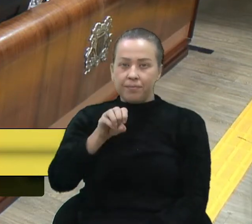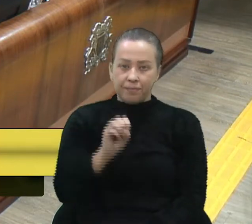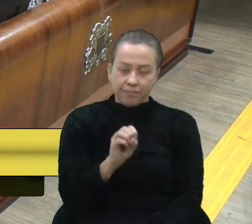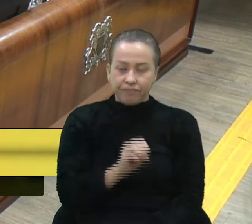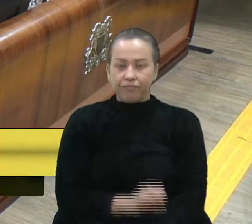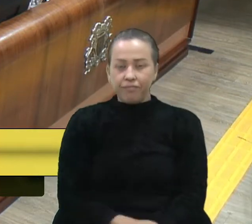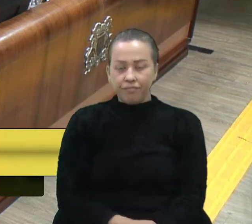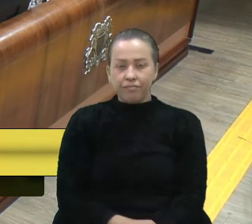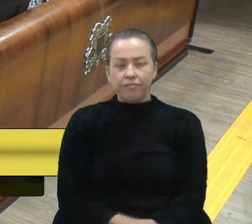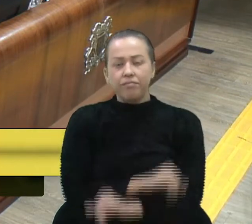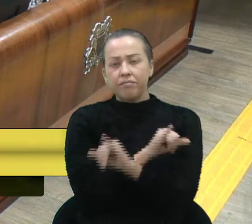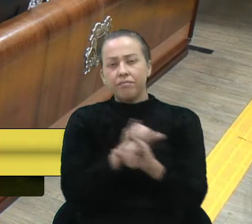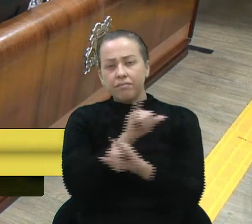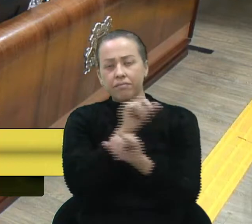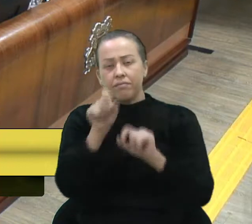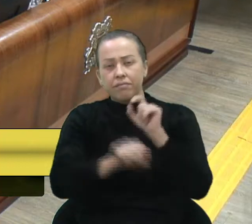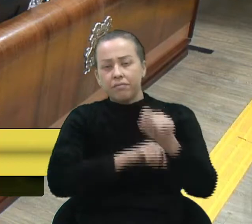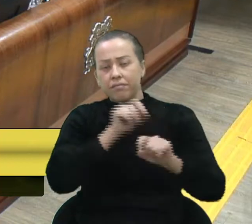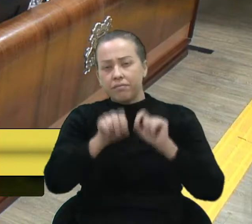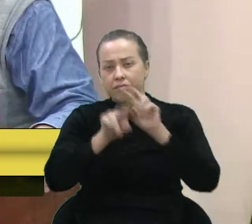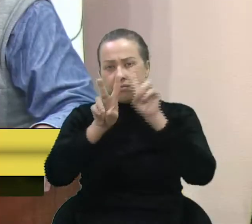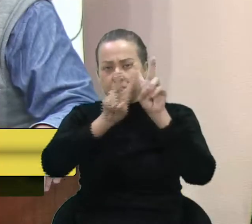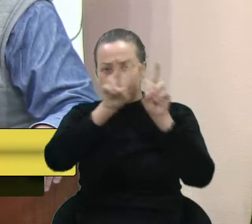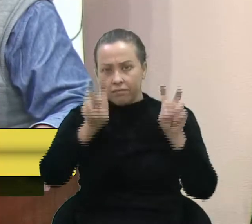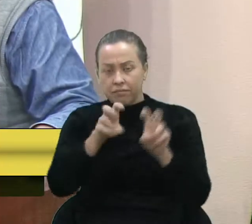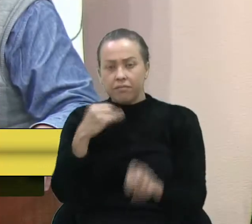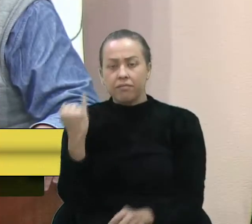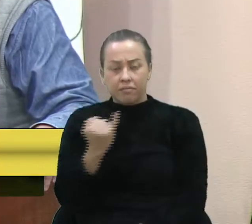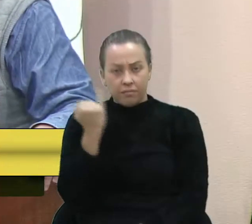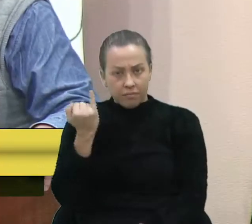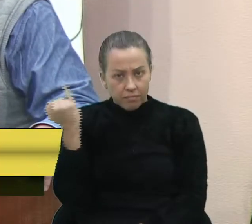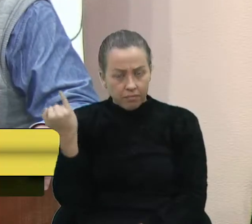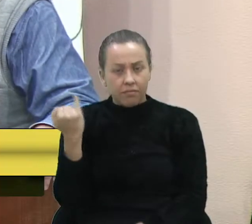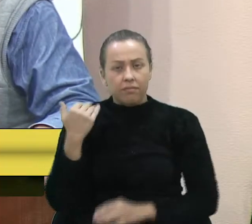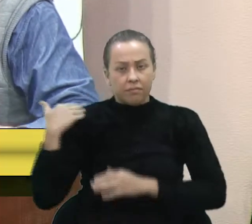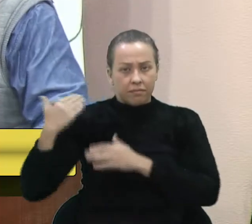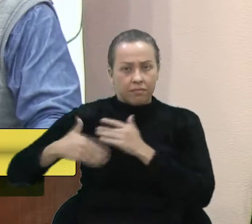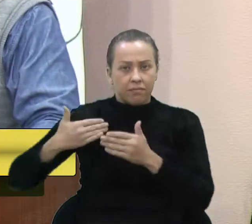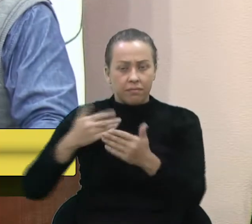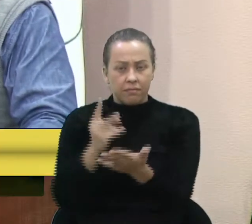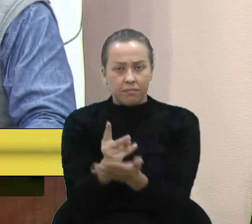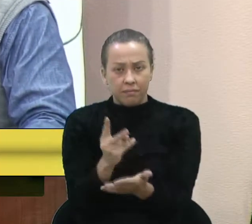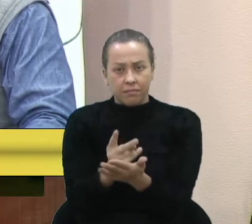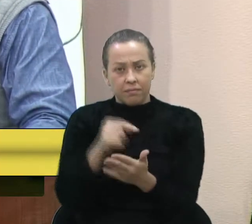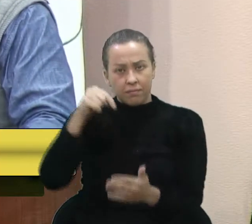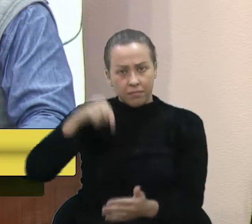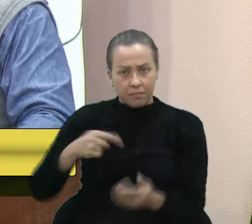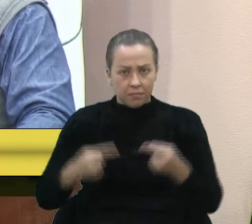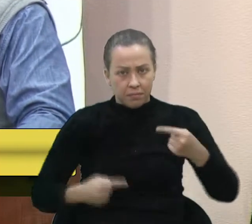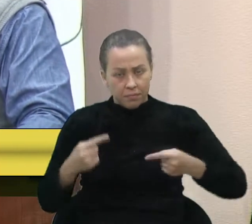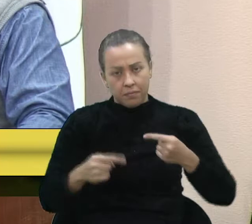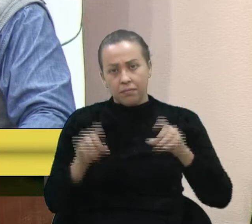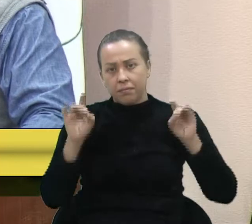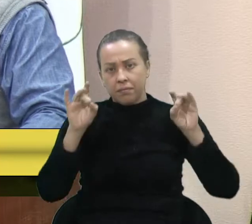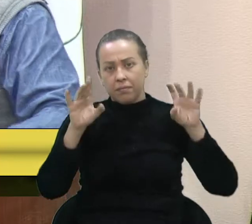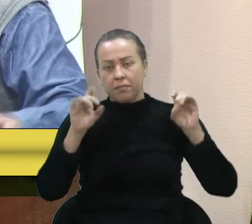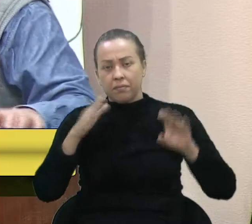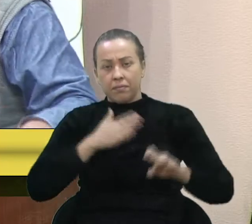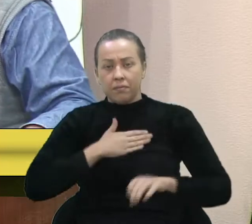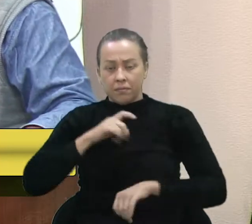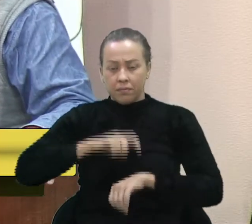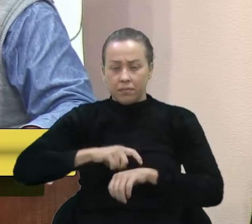né, para falar de um tema que é importante, que é recorrente nessa casa, especialmente para o meu